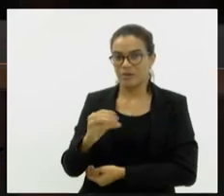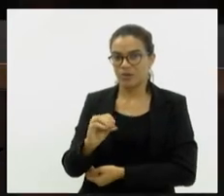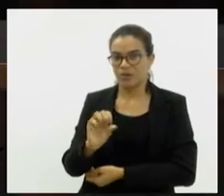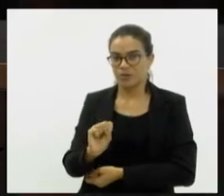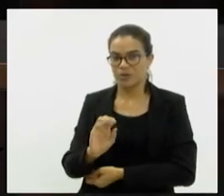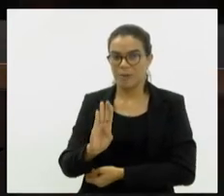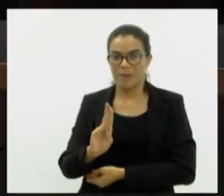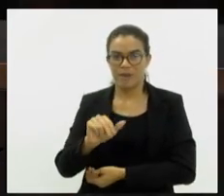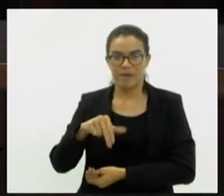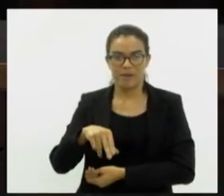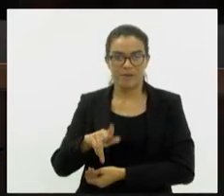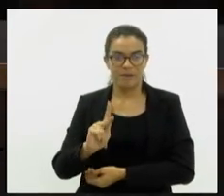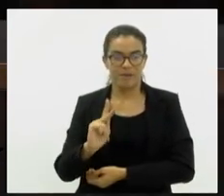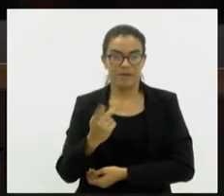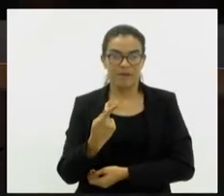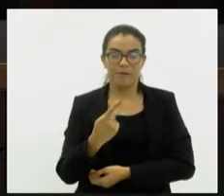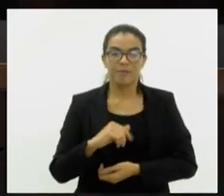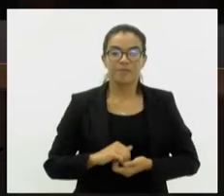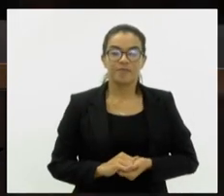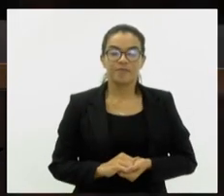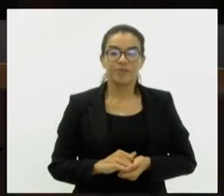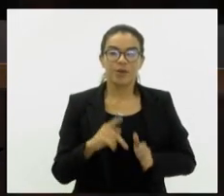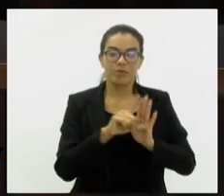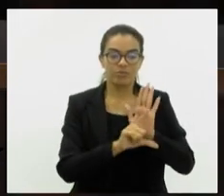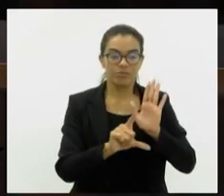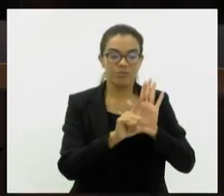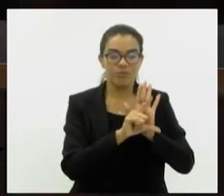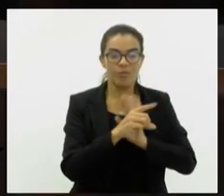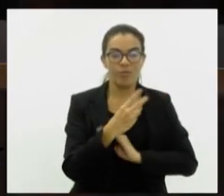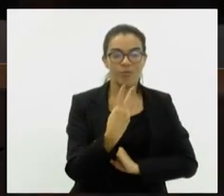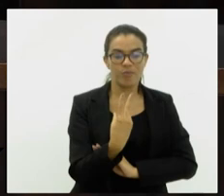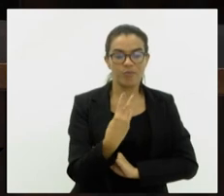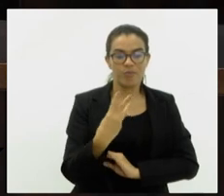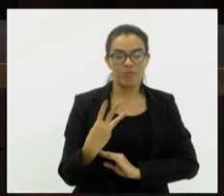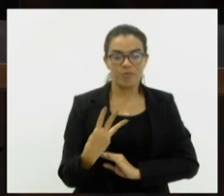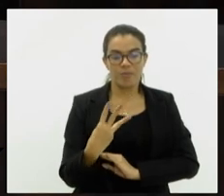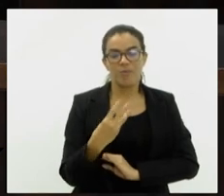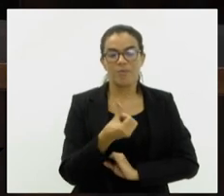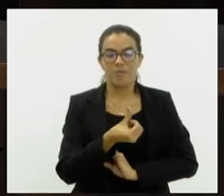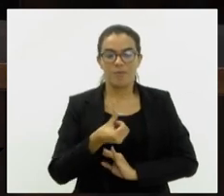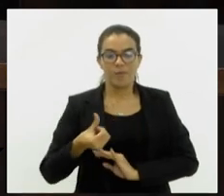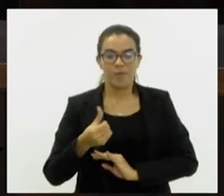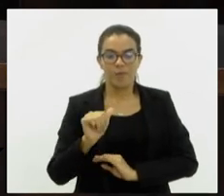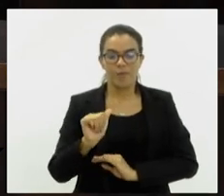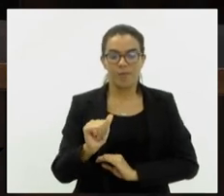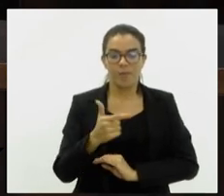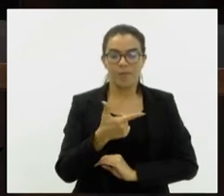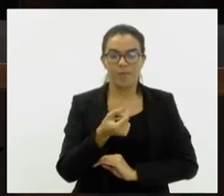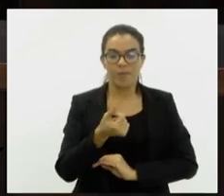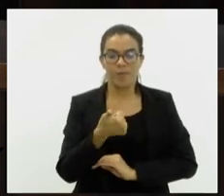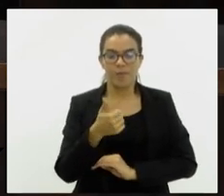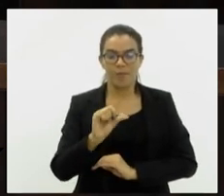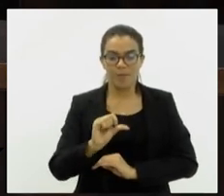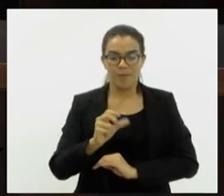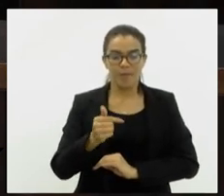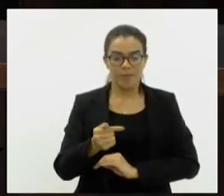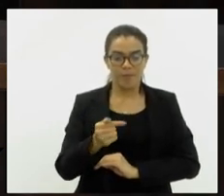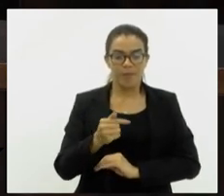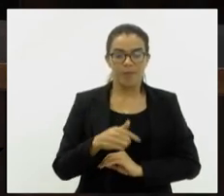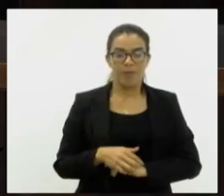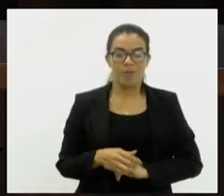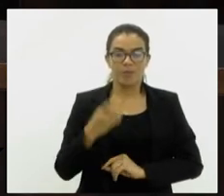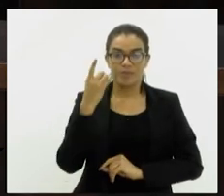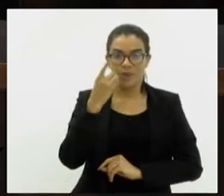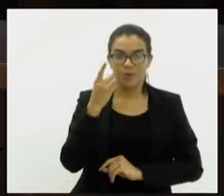Em segunda discussão, redação do vencido, projeto de lei 2366-A de 2017, de autoria do